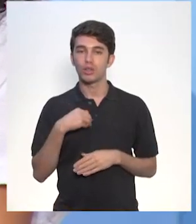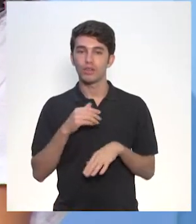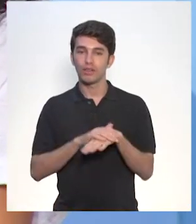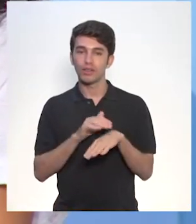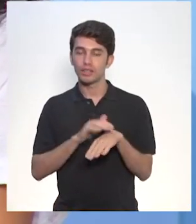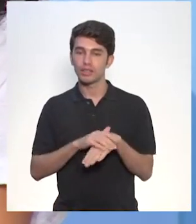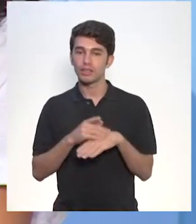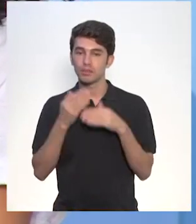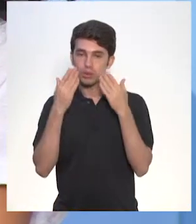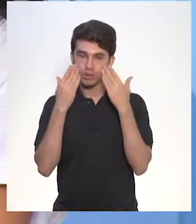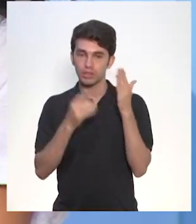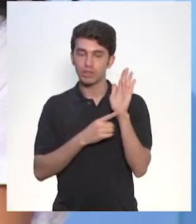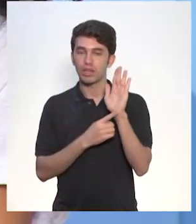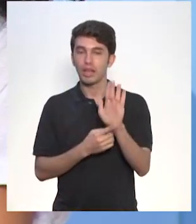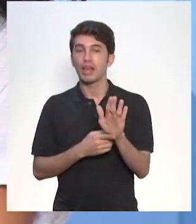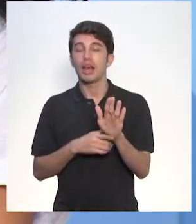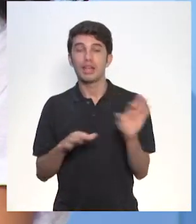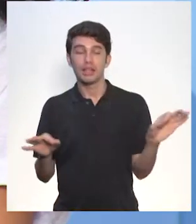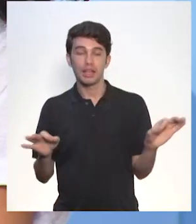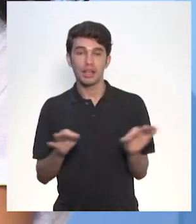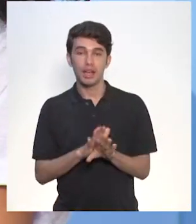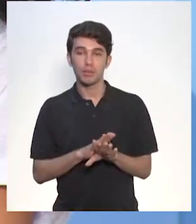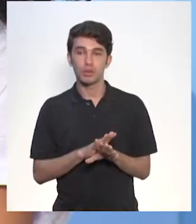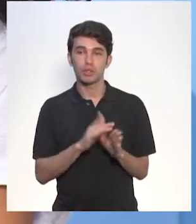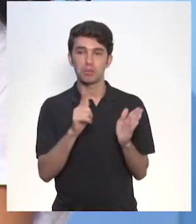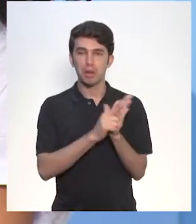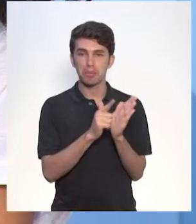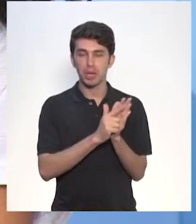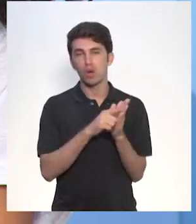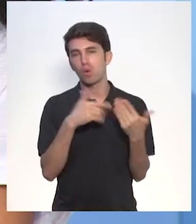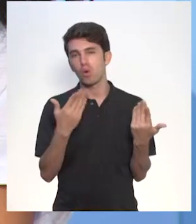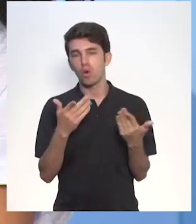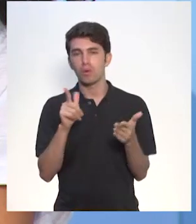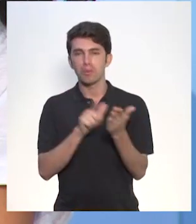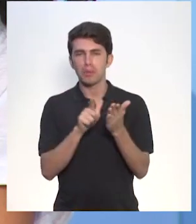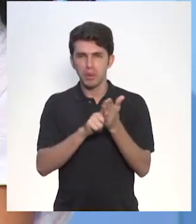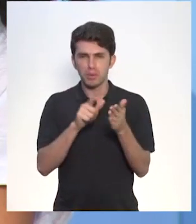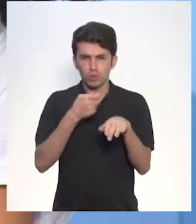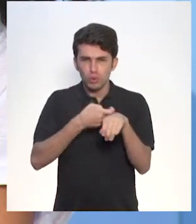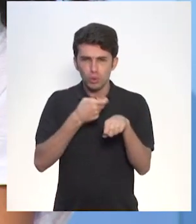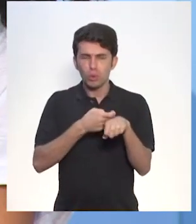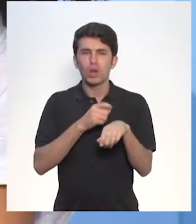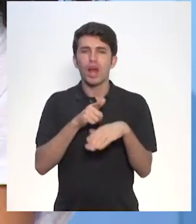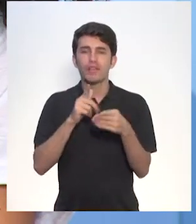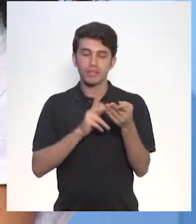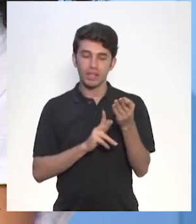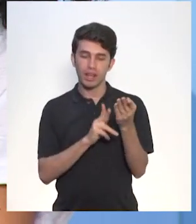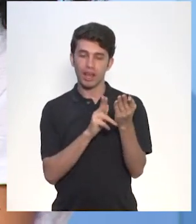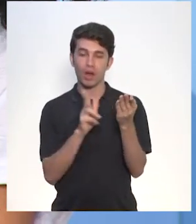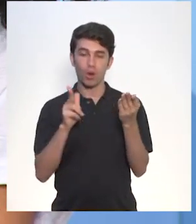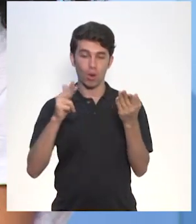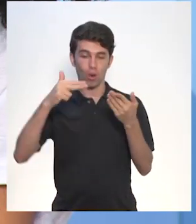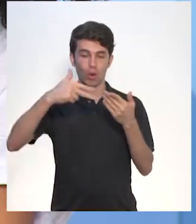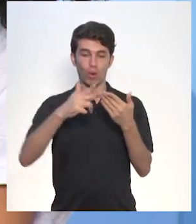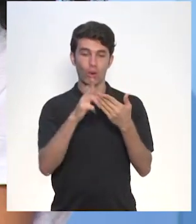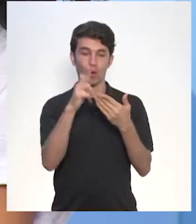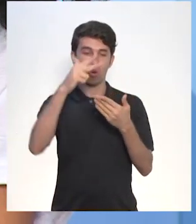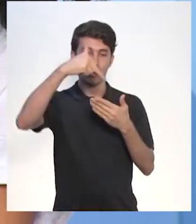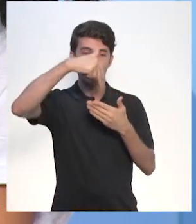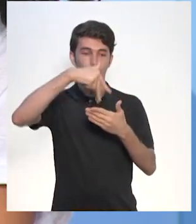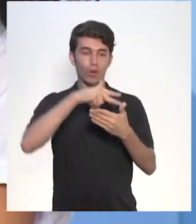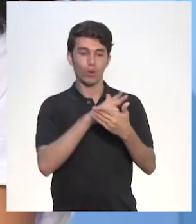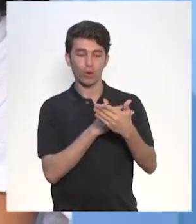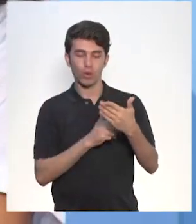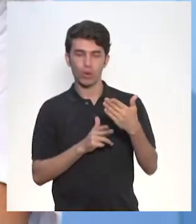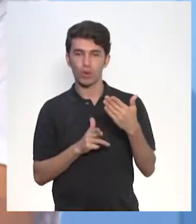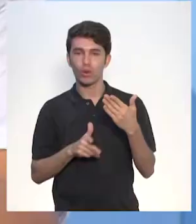régua no papel de sulfite ou na cartolina, como vocês preferirem, vocês irão recortar. E vai ficar